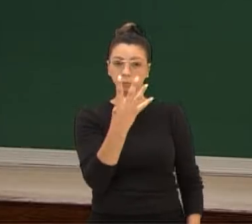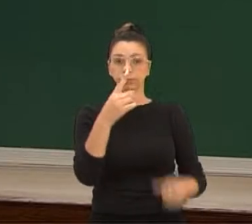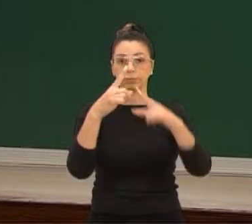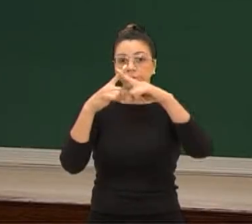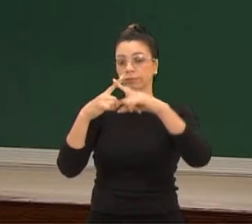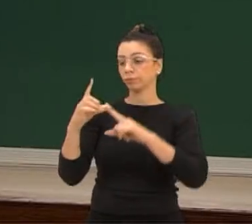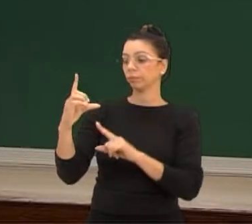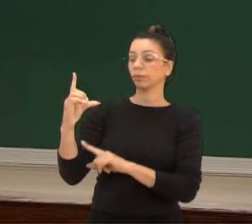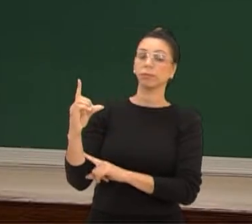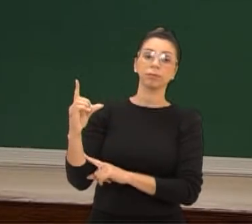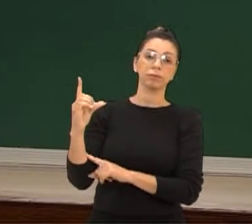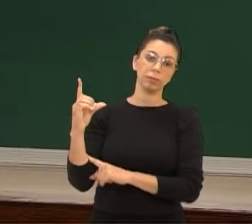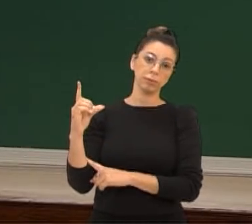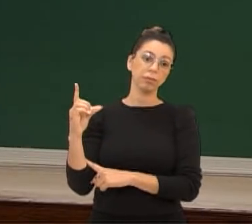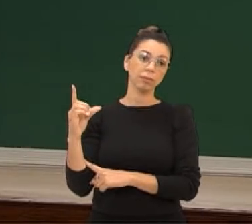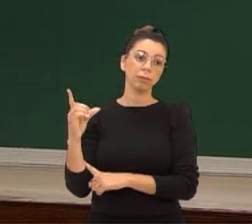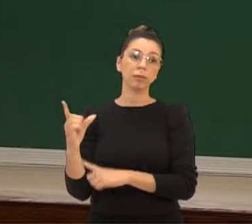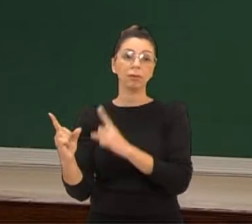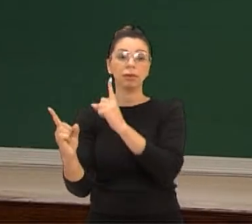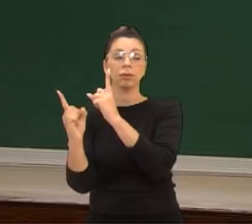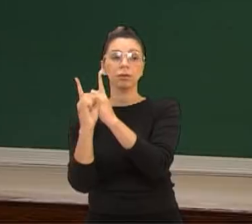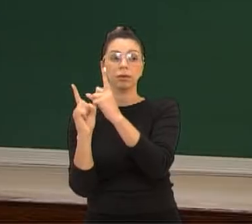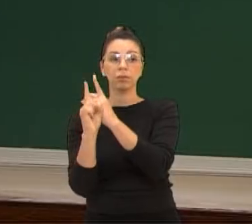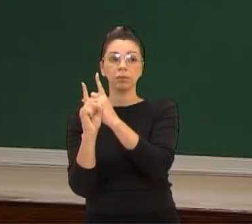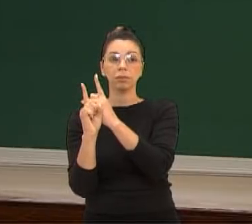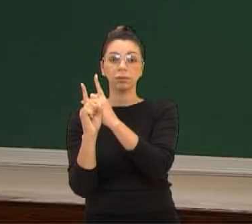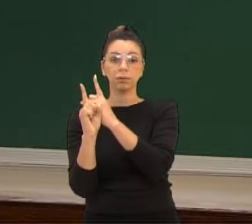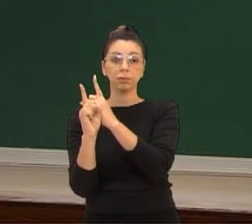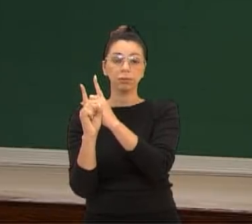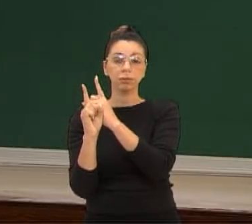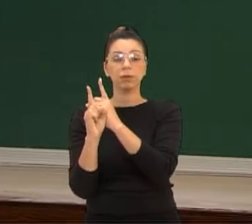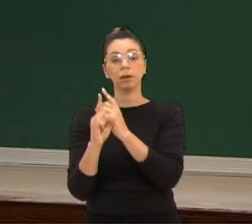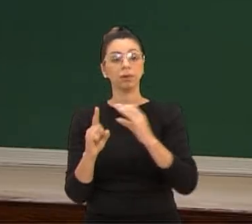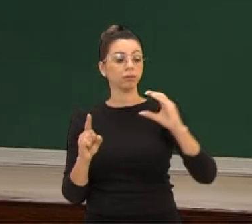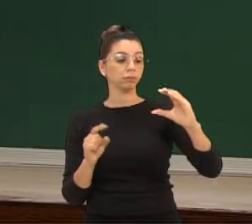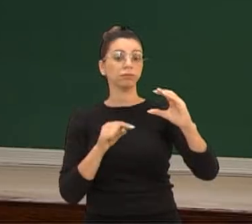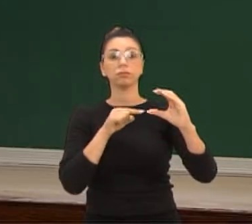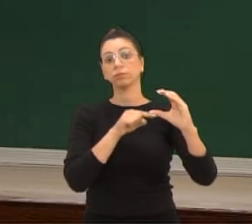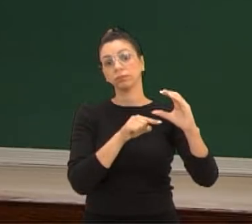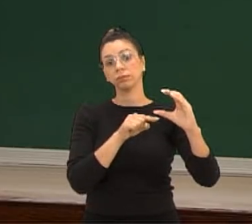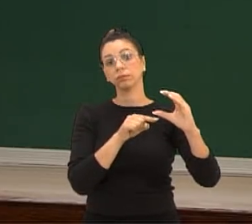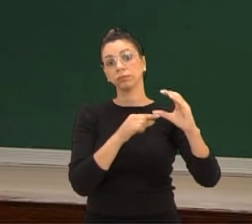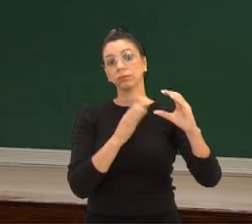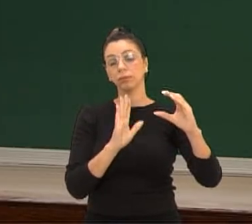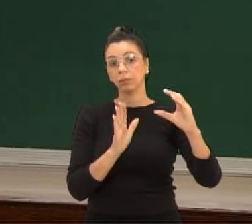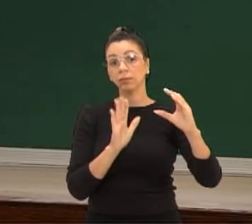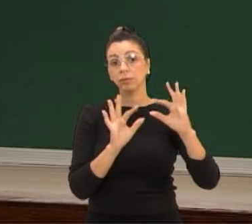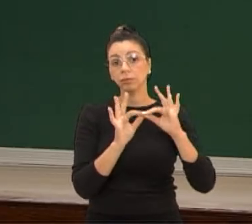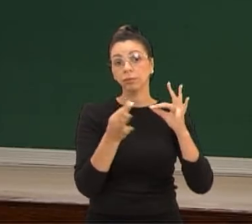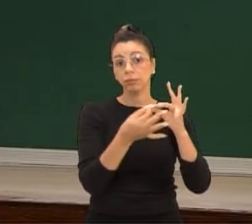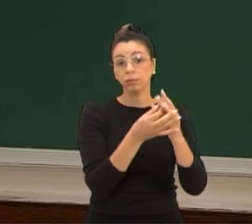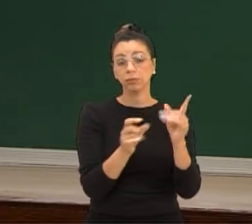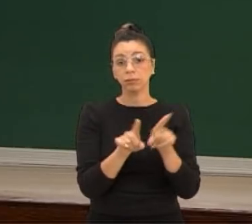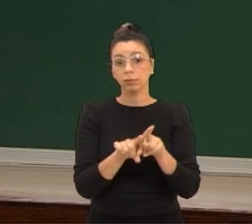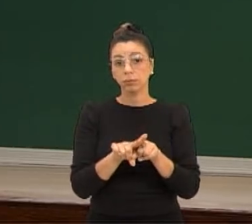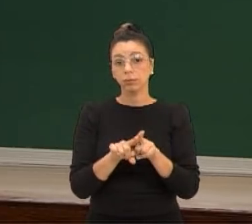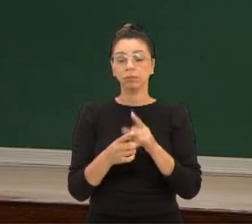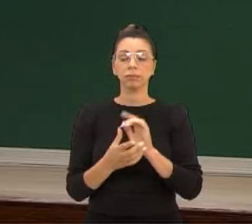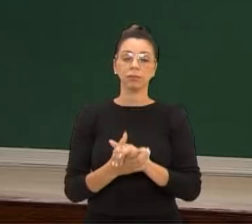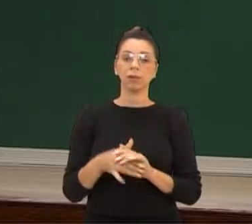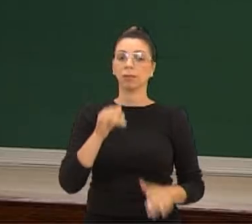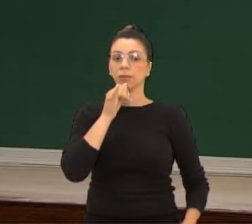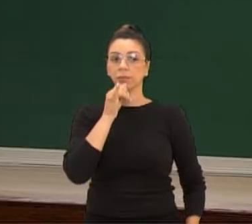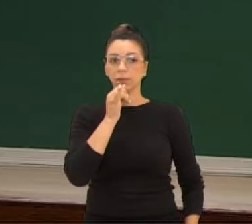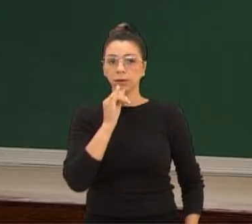diâmetro que você mediu, você vai chegar ao valor do comprimento que você já havia medido também, tá? Como